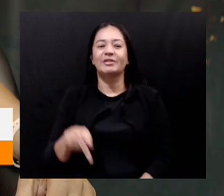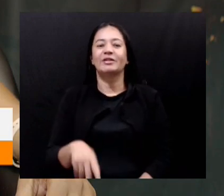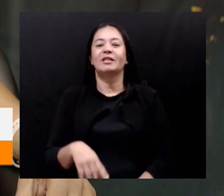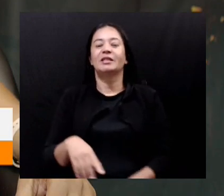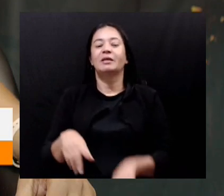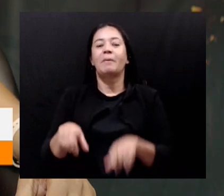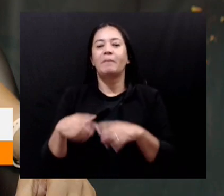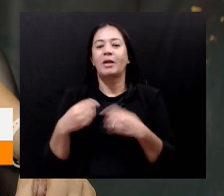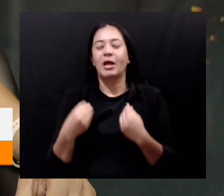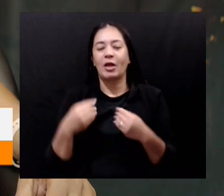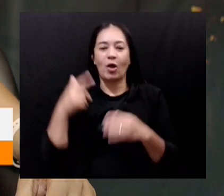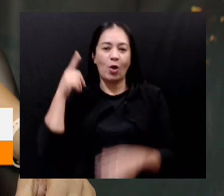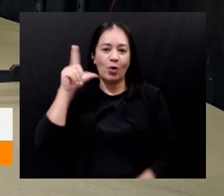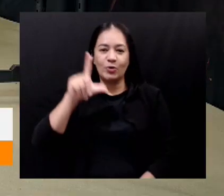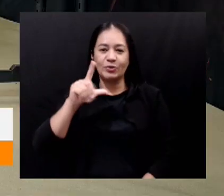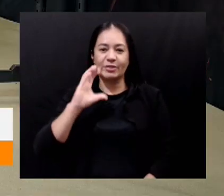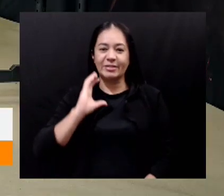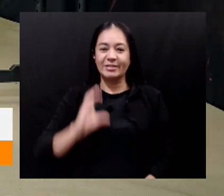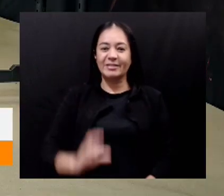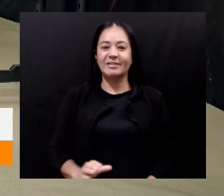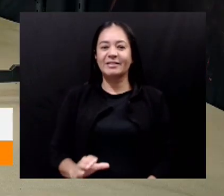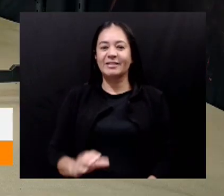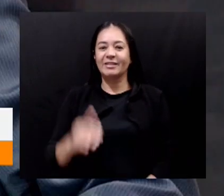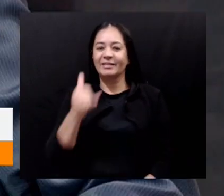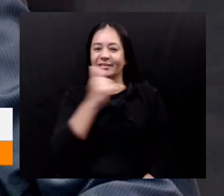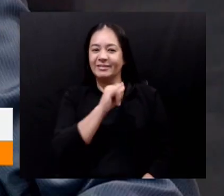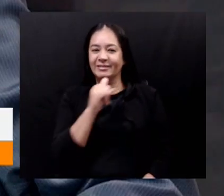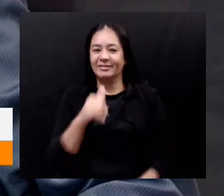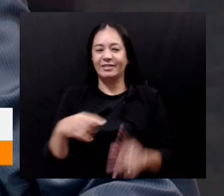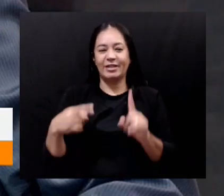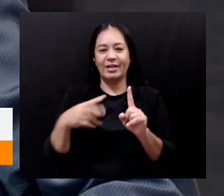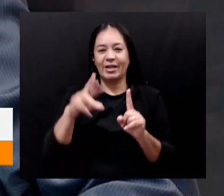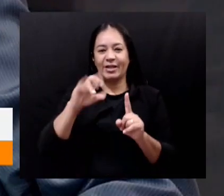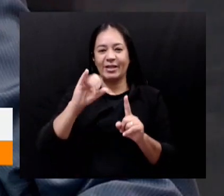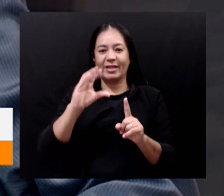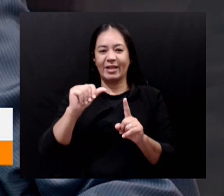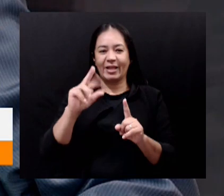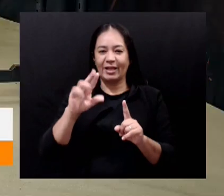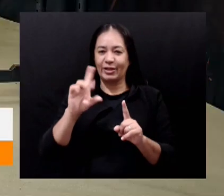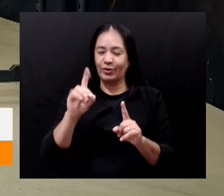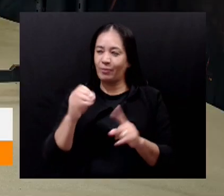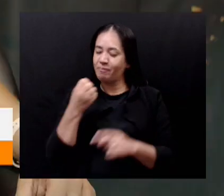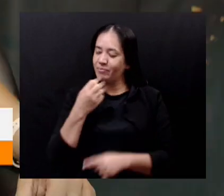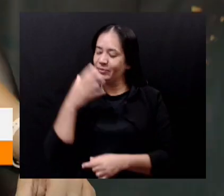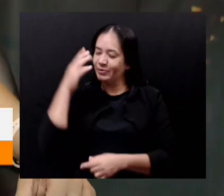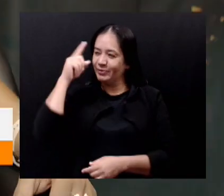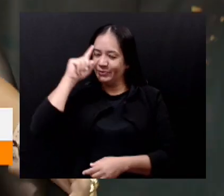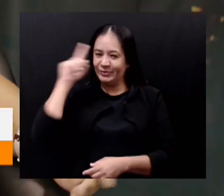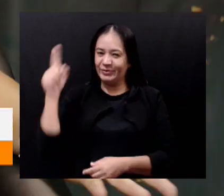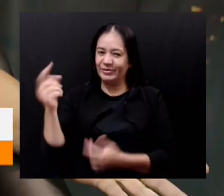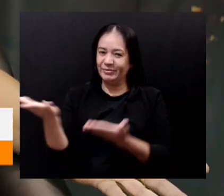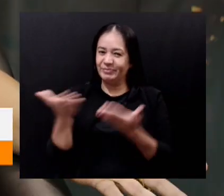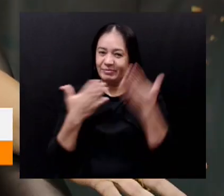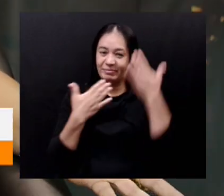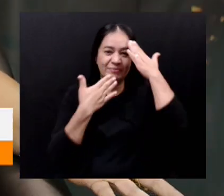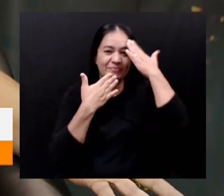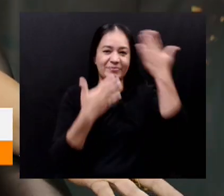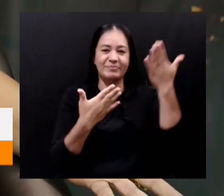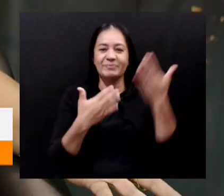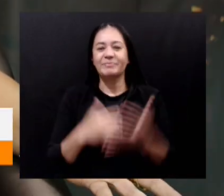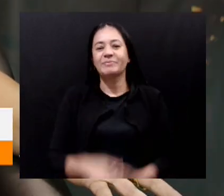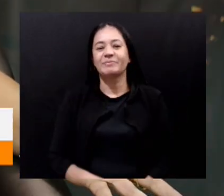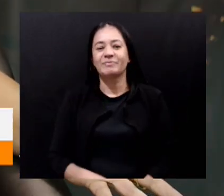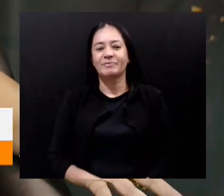cidadania italiana, Ricardo Lousada. Bom dia, seja Muito bem-vindo. bom dia, agradeço o convite. Maravilha, gente. Agradecemos